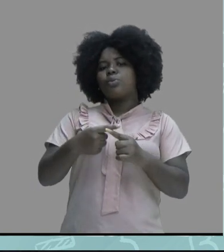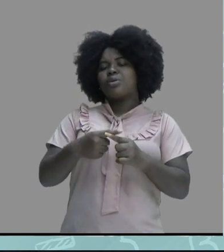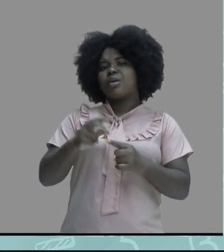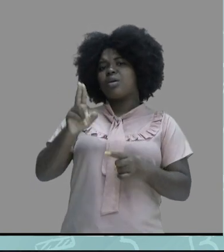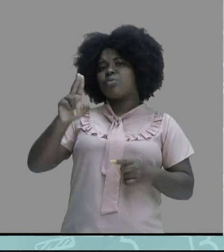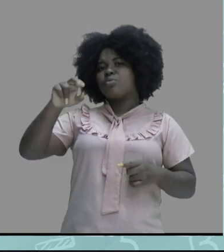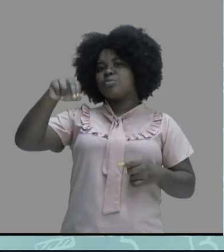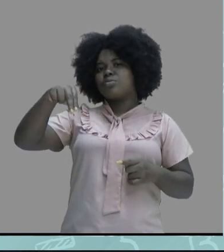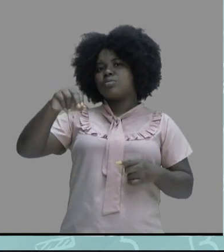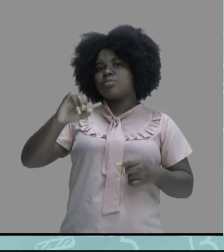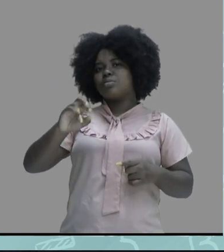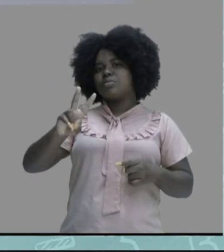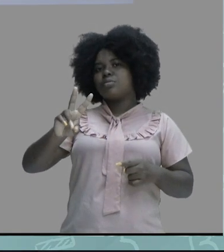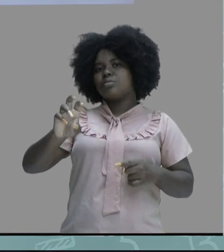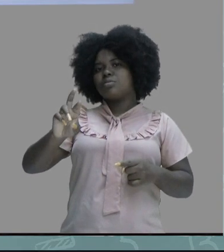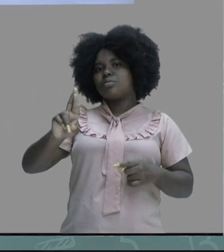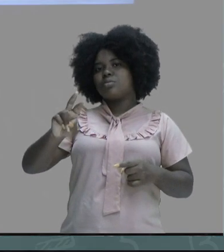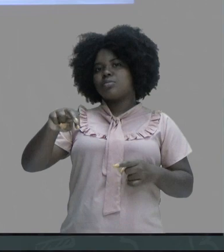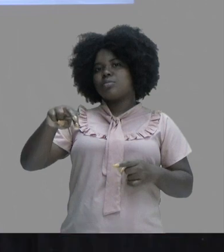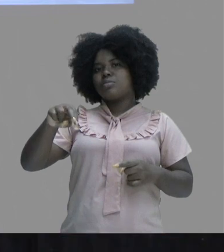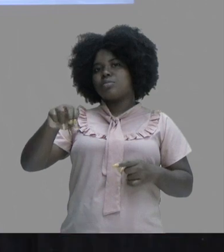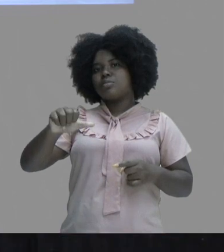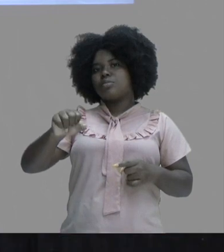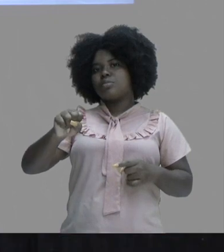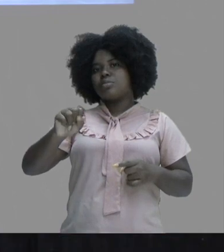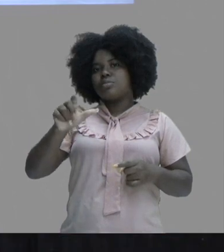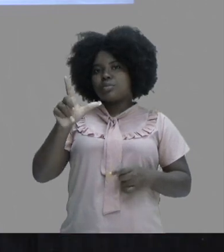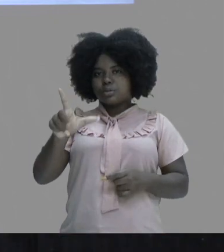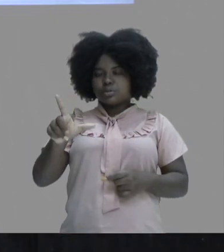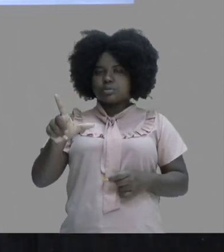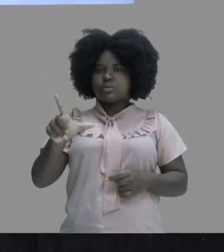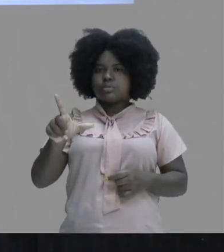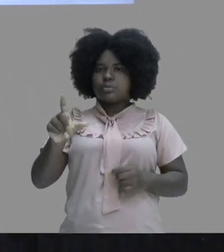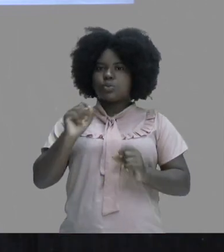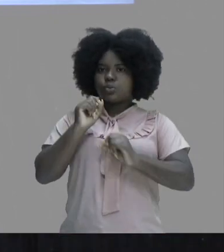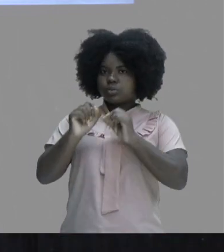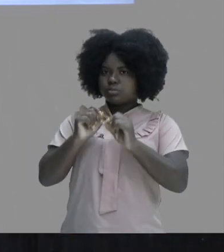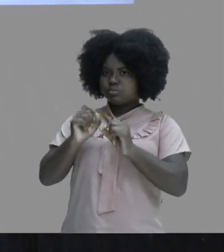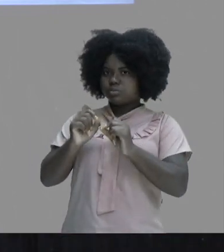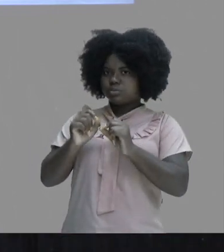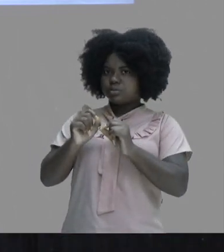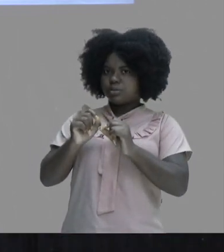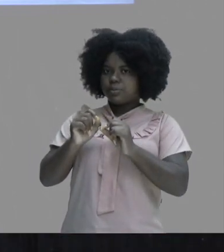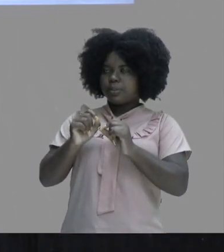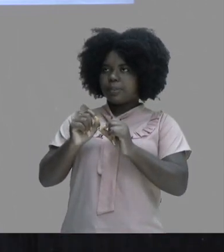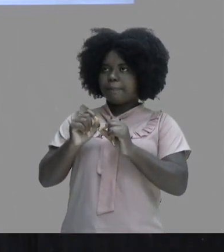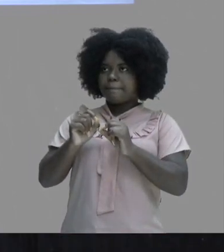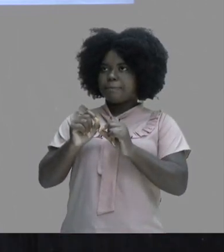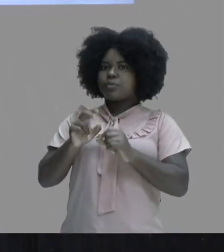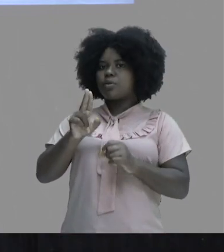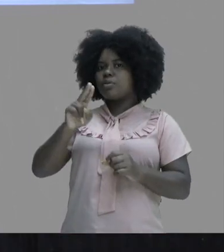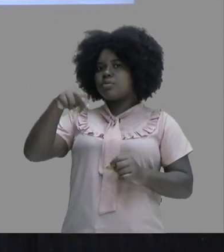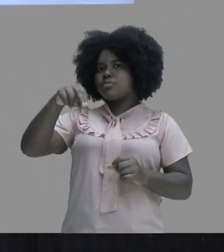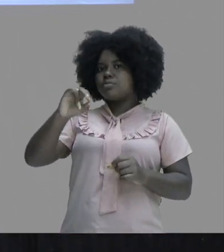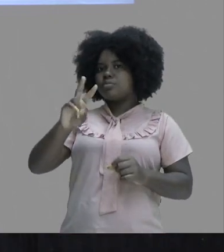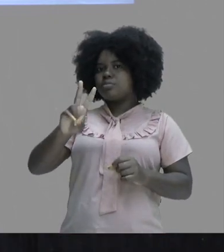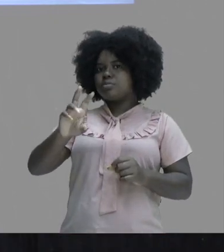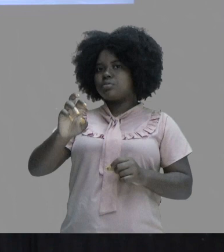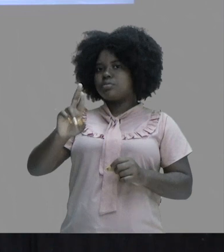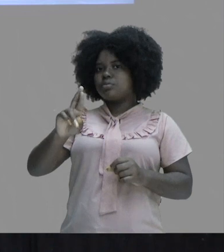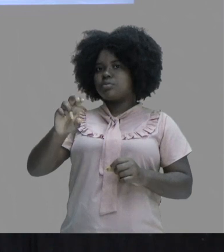são universais? O que é uma coisa universal? Universal vem da palavra universo. Universo